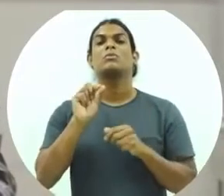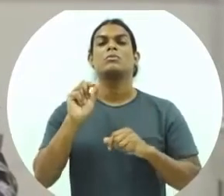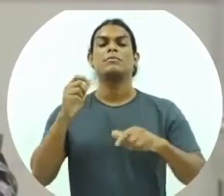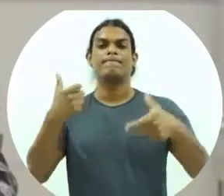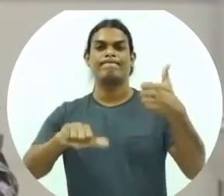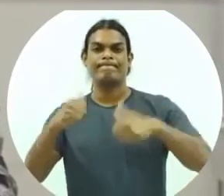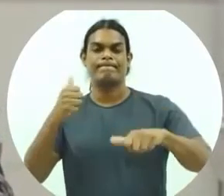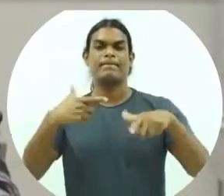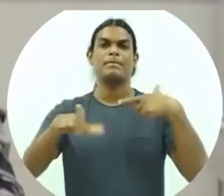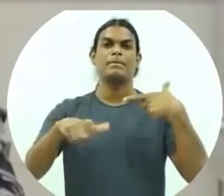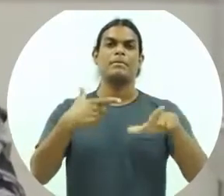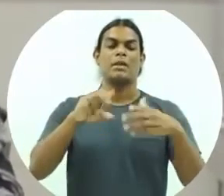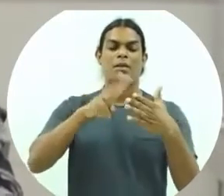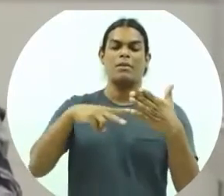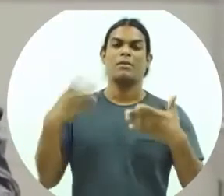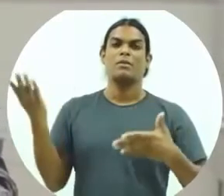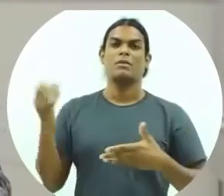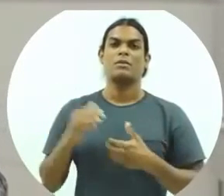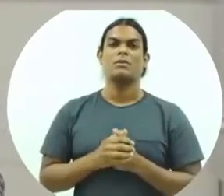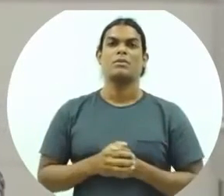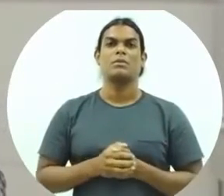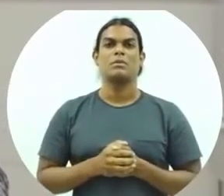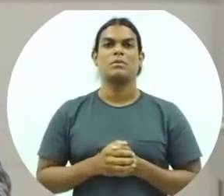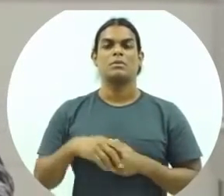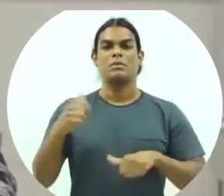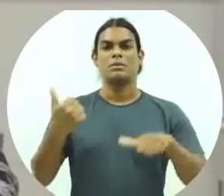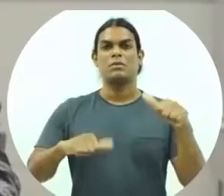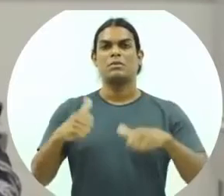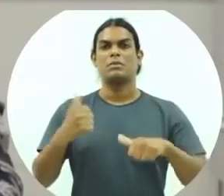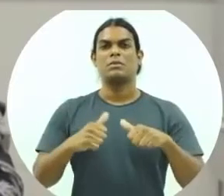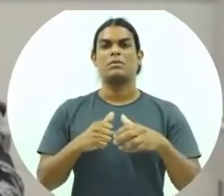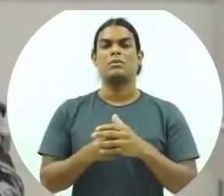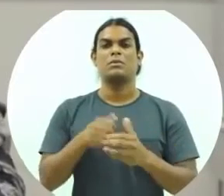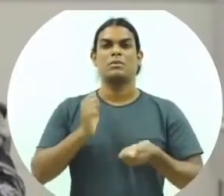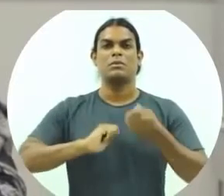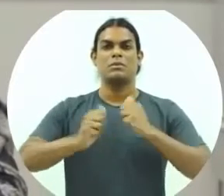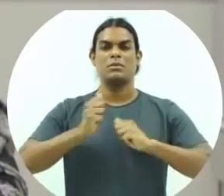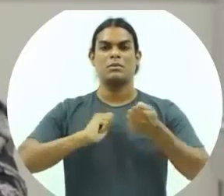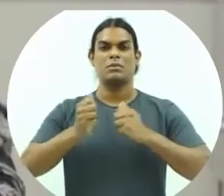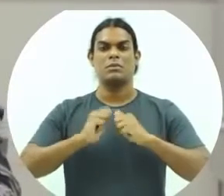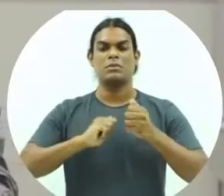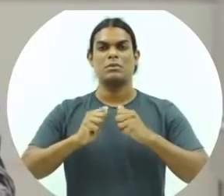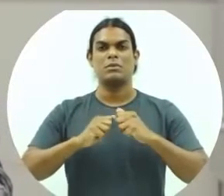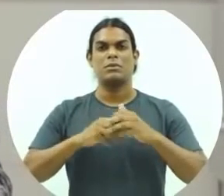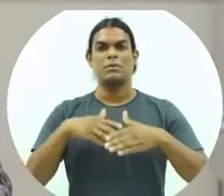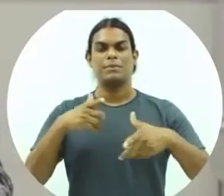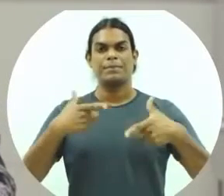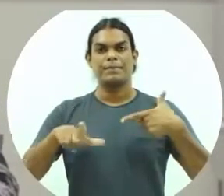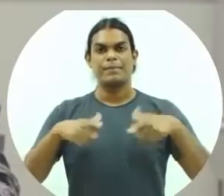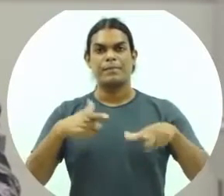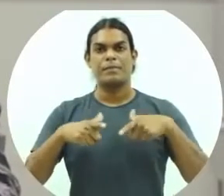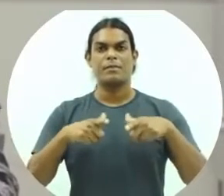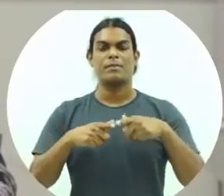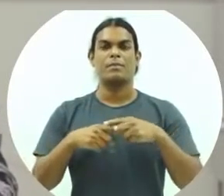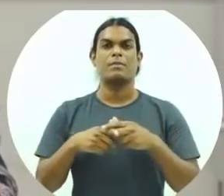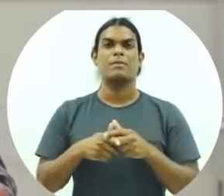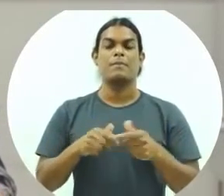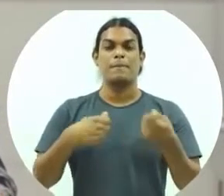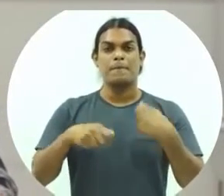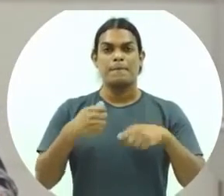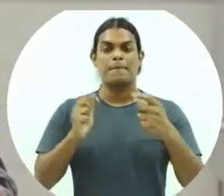seria a avaliação de desempenho. Eu vou ler para vocês. Avaliação ou administração de desempenho é uma metodologia que